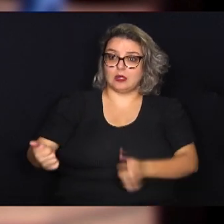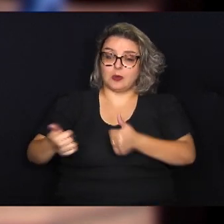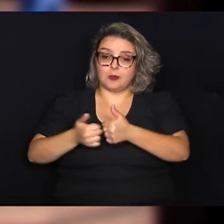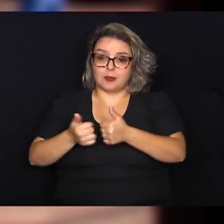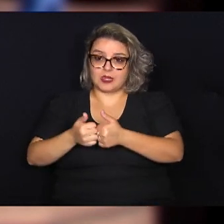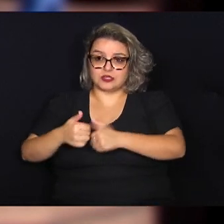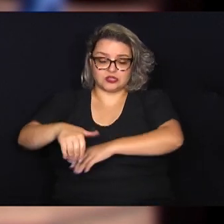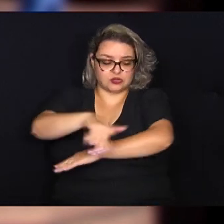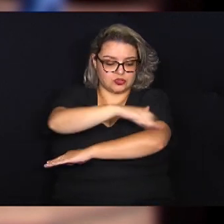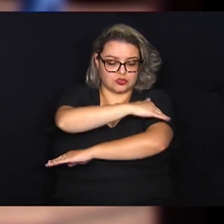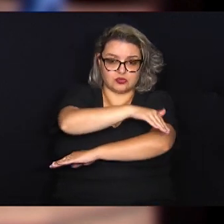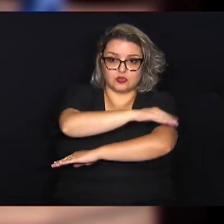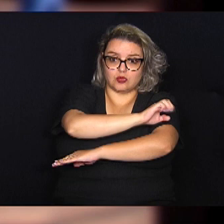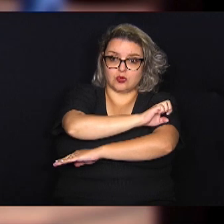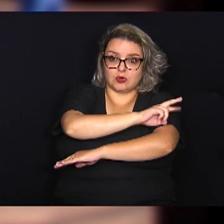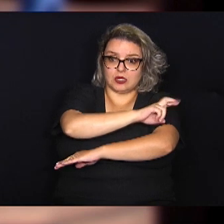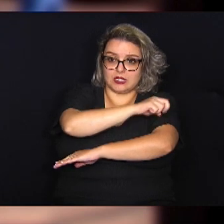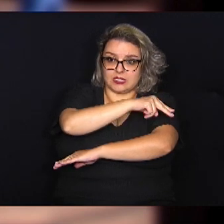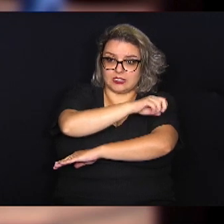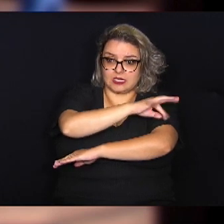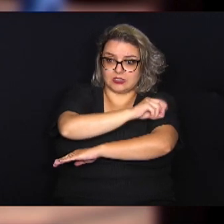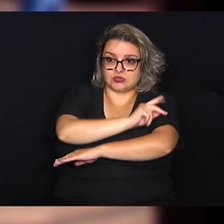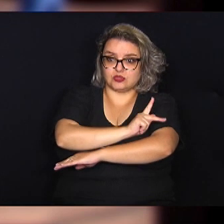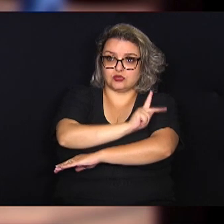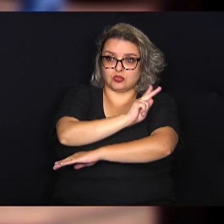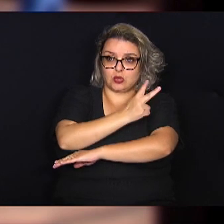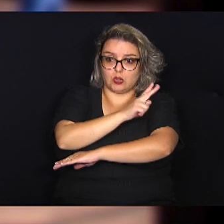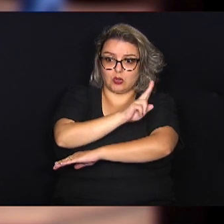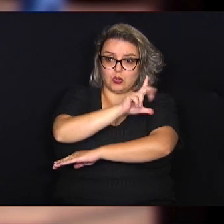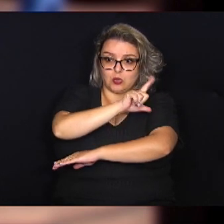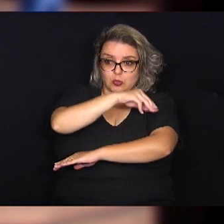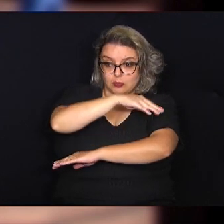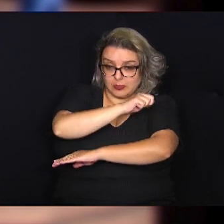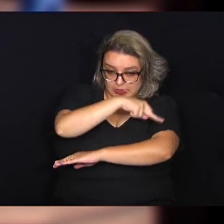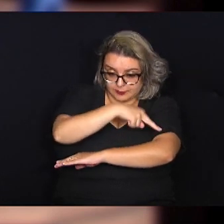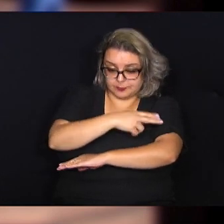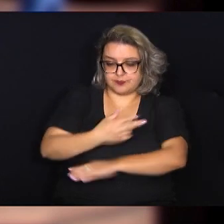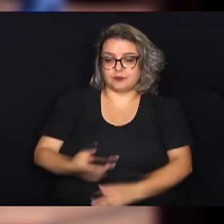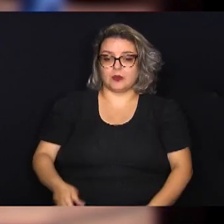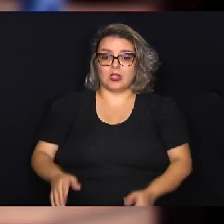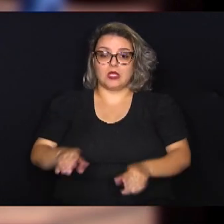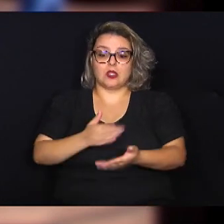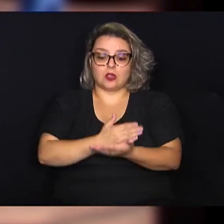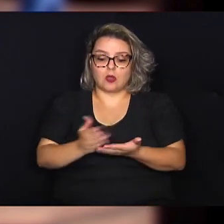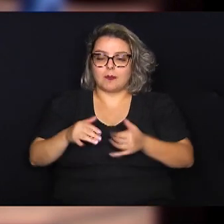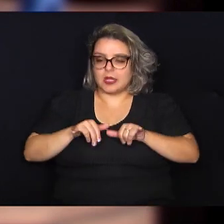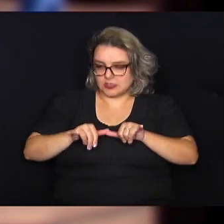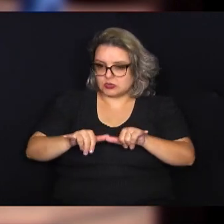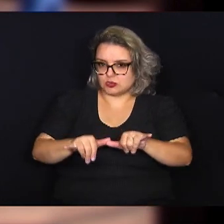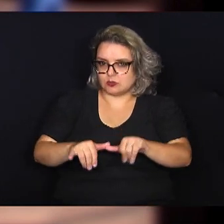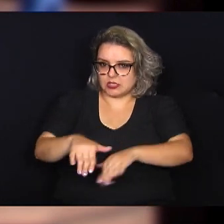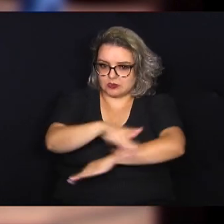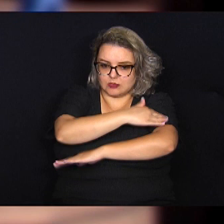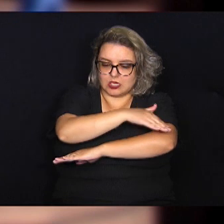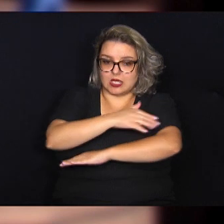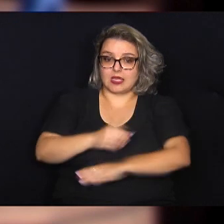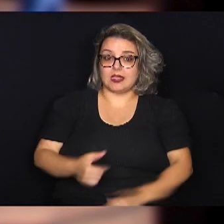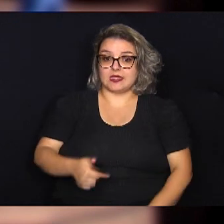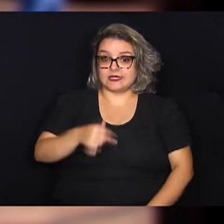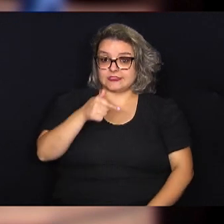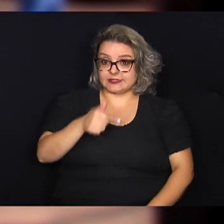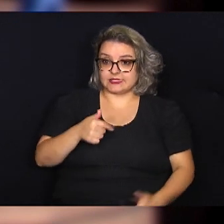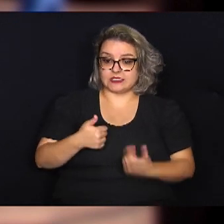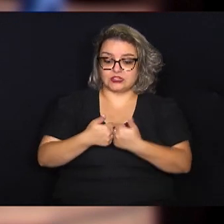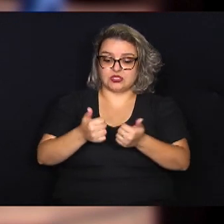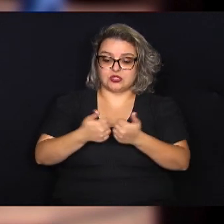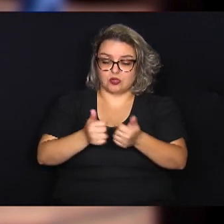esquina com a Ernesto Kuhlmann, ou seja, bem ali na esquina onde também começa o Mercadão, de 7 linhas convencionais, que o